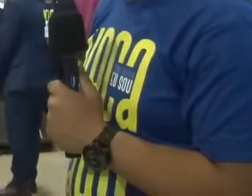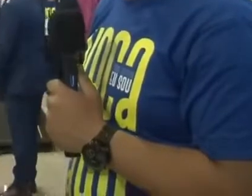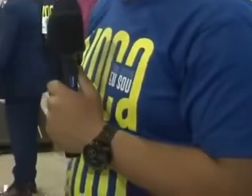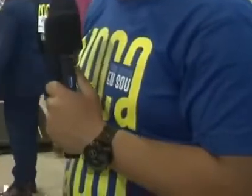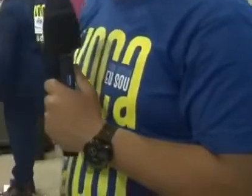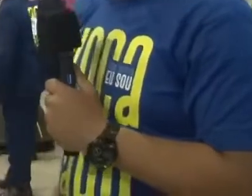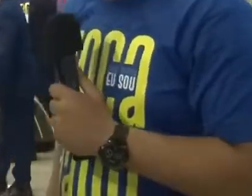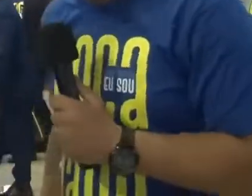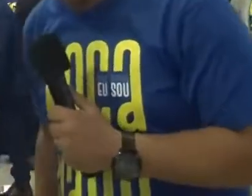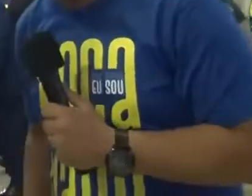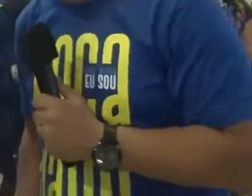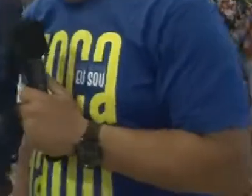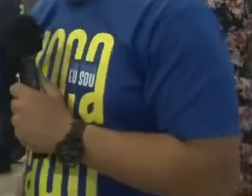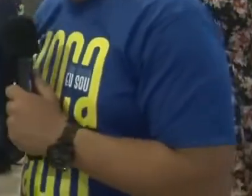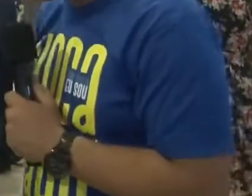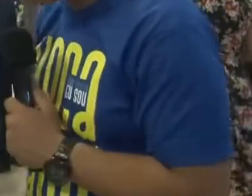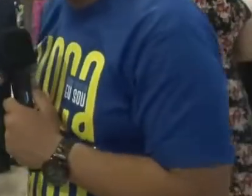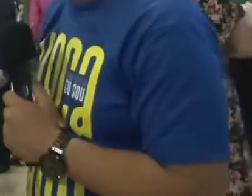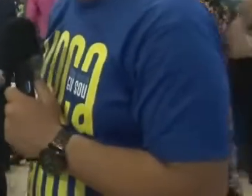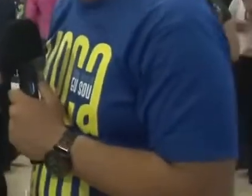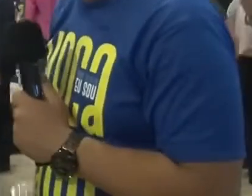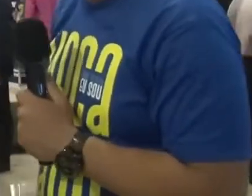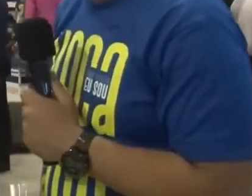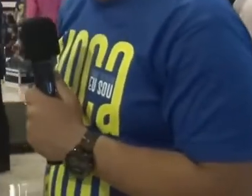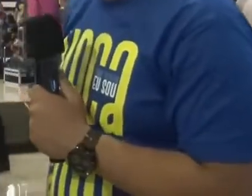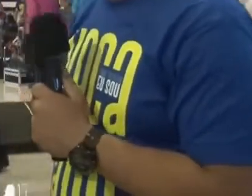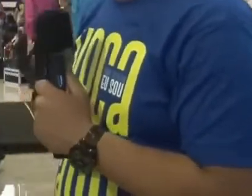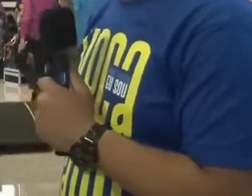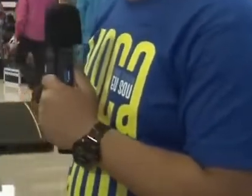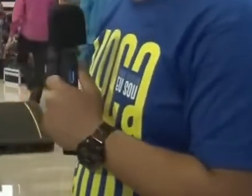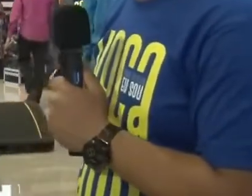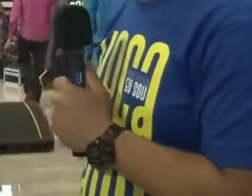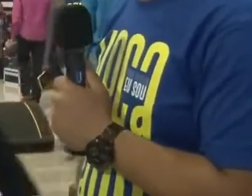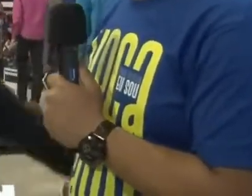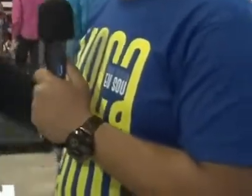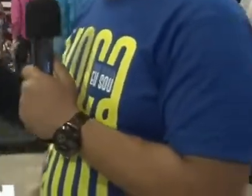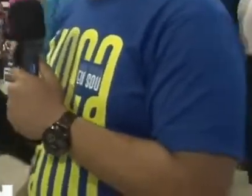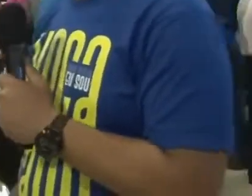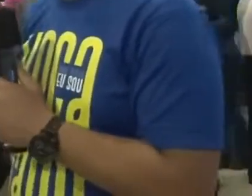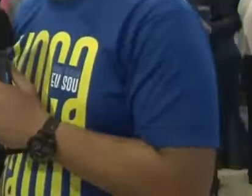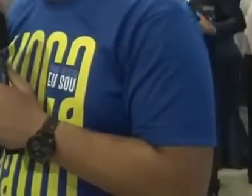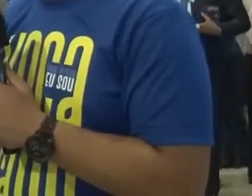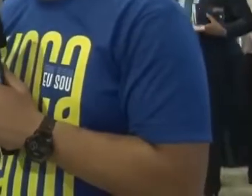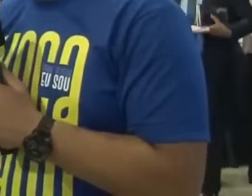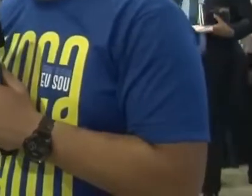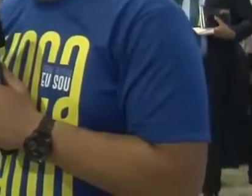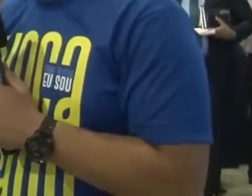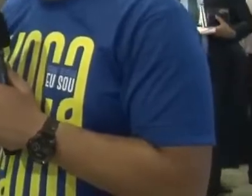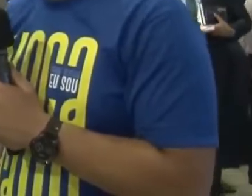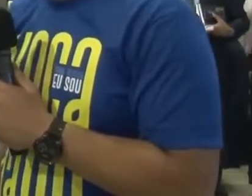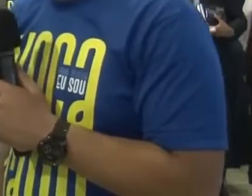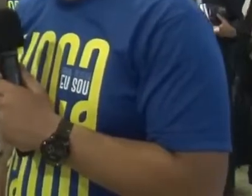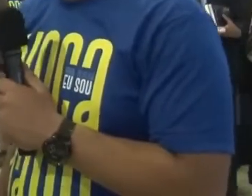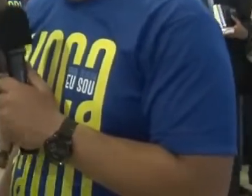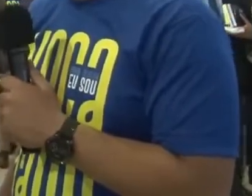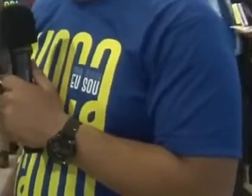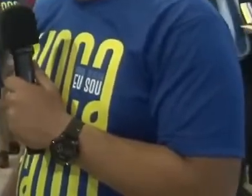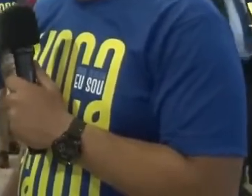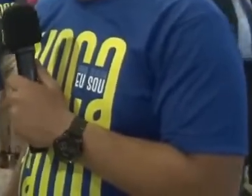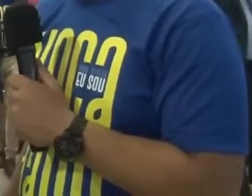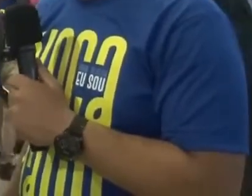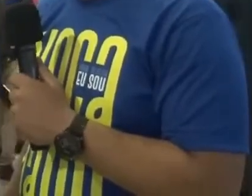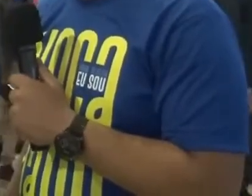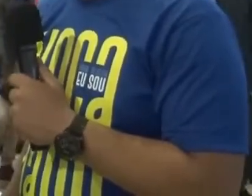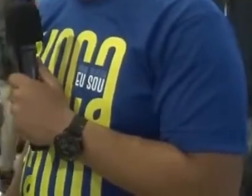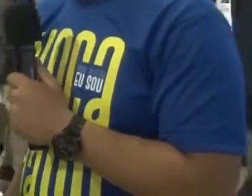teremos uma juventude ativa no combate do Evangelho. Que bênção, Deus abençoe, pastor. Muito obrigado. Agradeço a cobertura e agradeço a